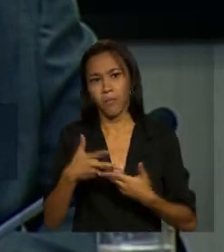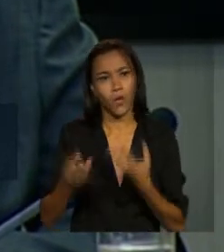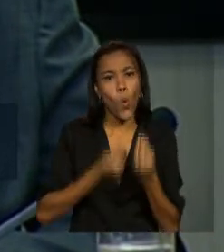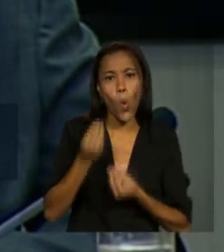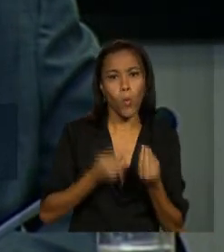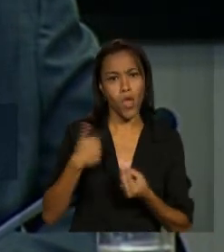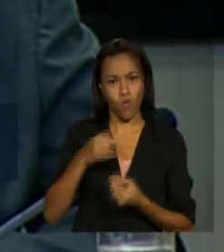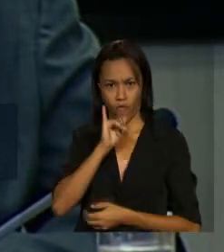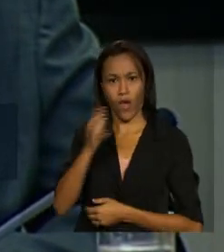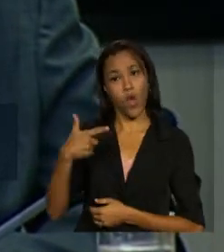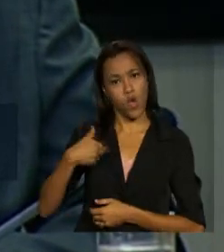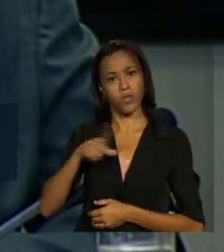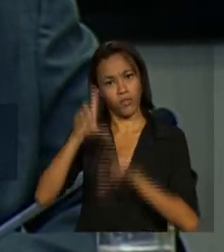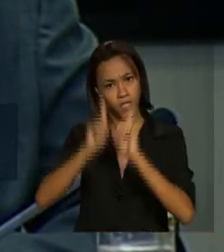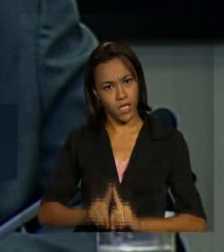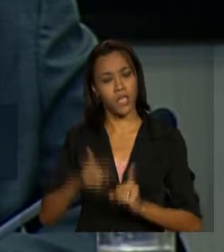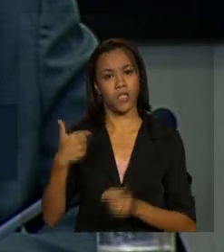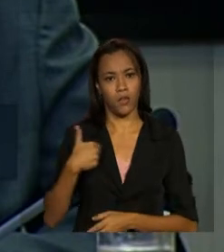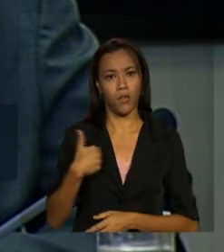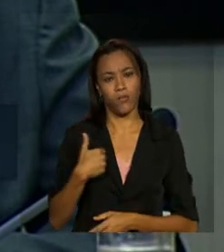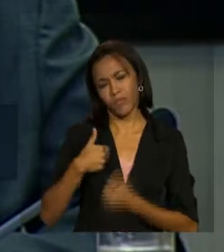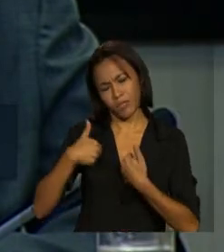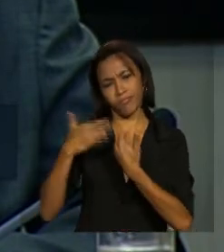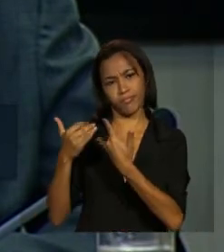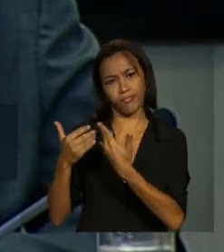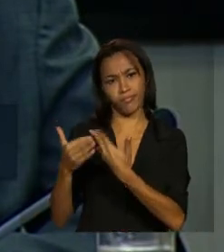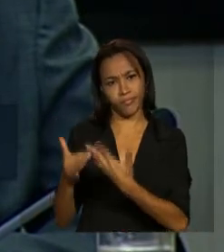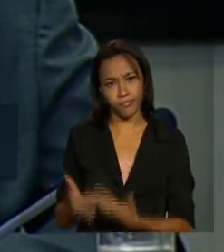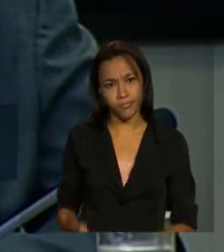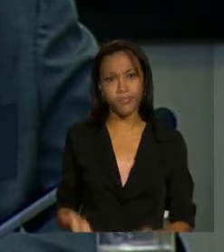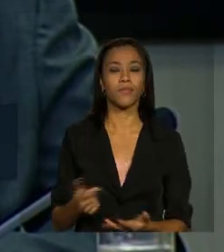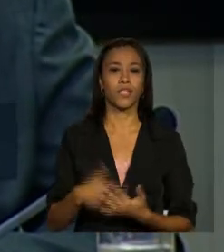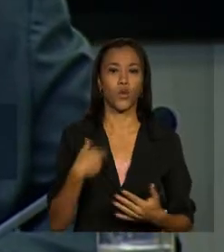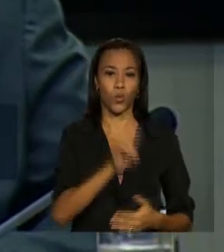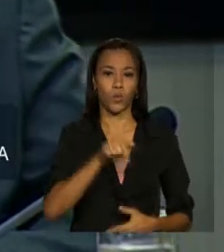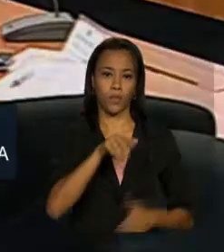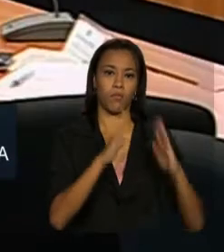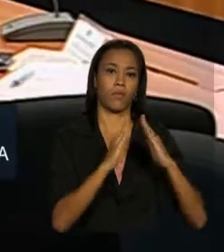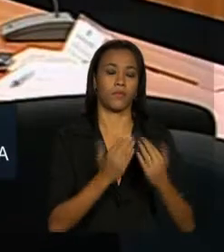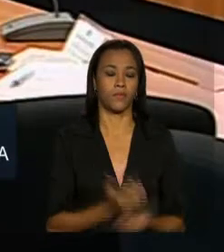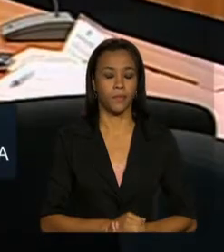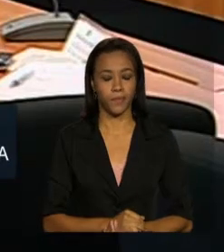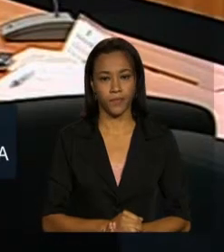como usuário, como beneficiário, locatário, enfim, o usuário dessa moradia.